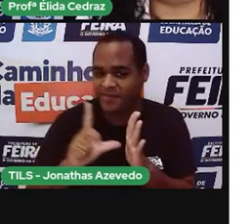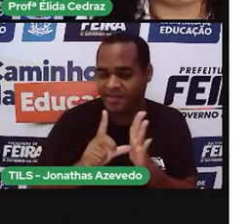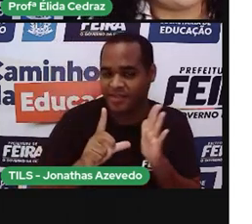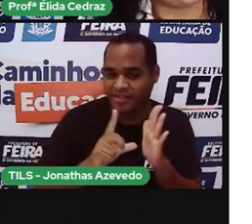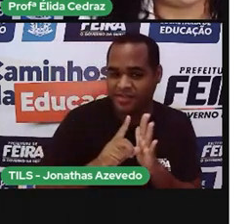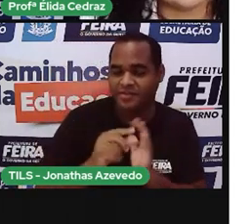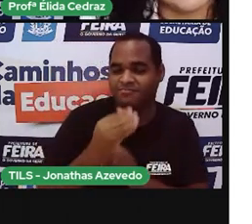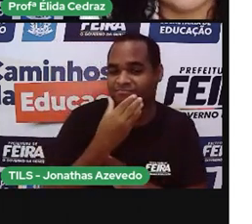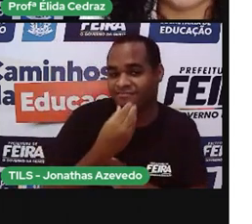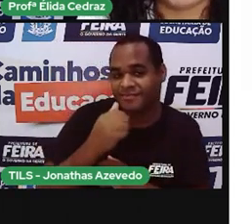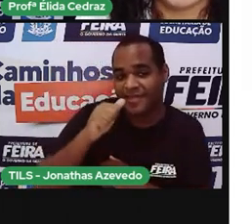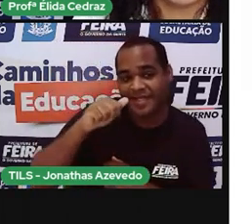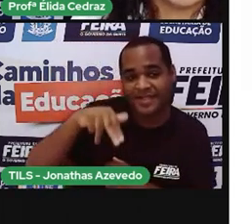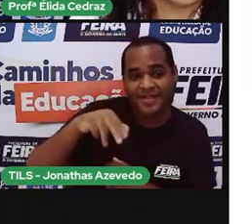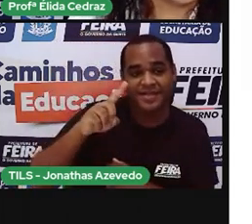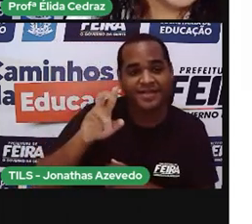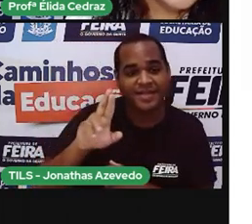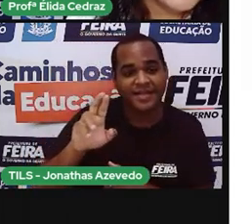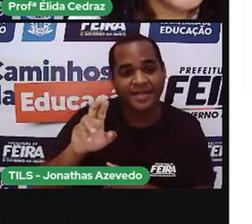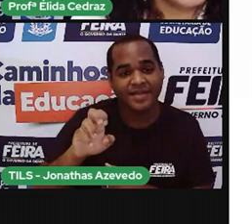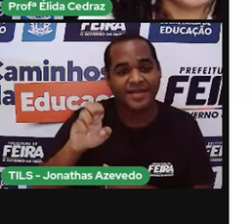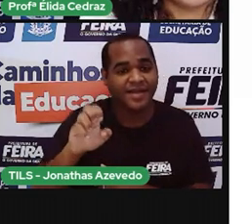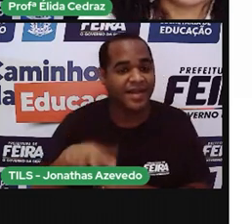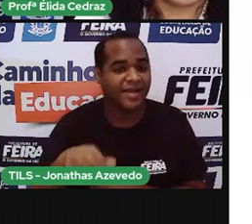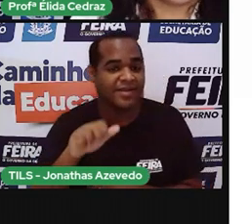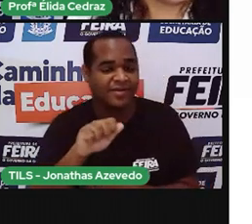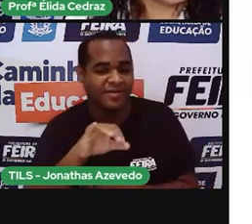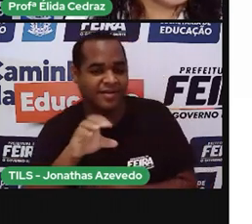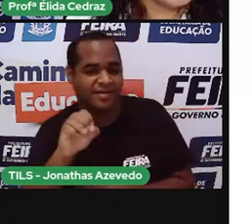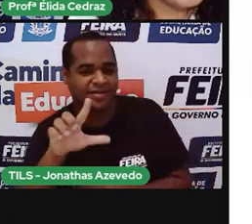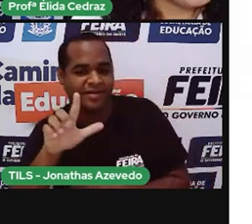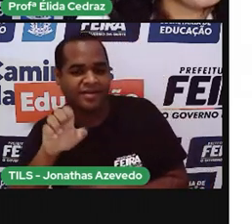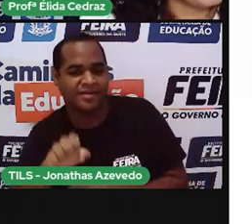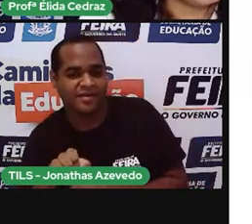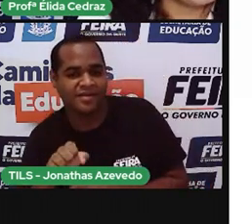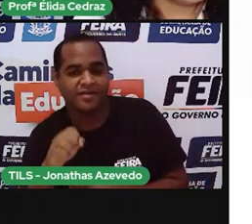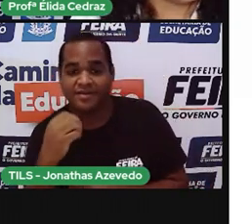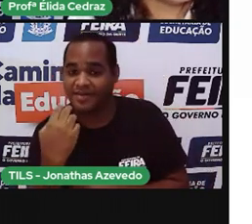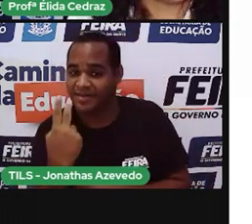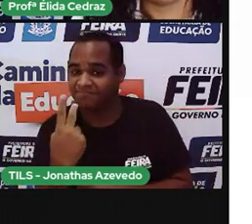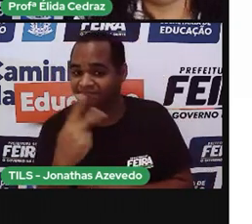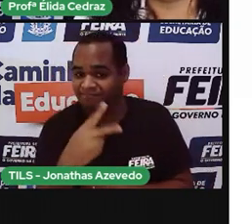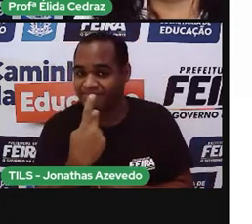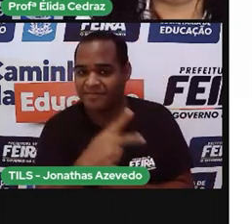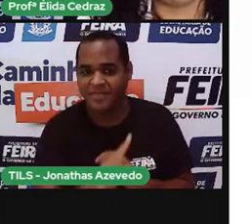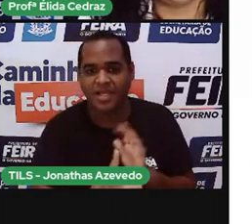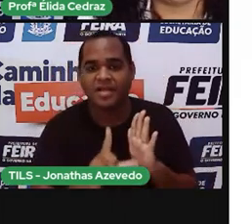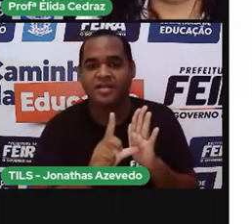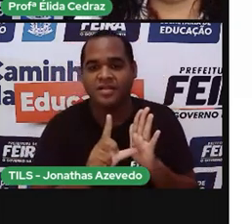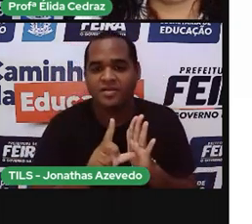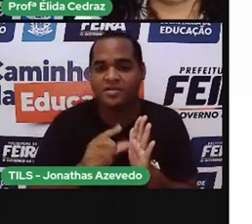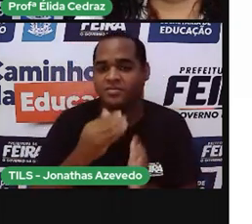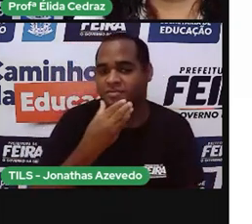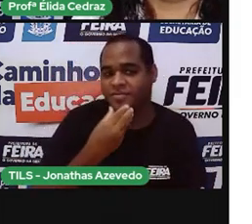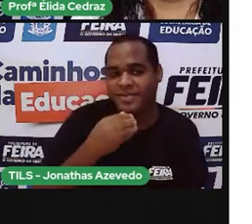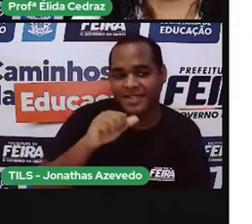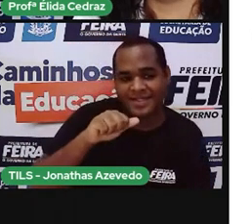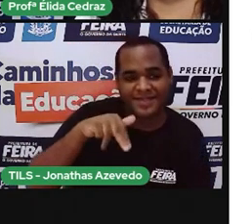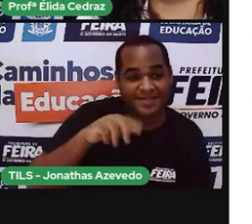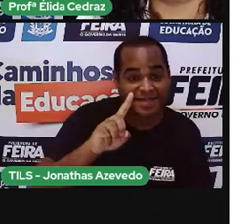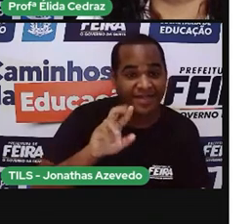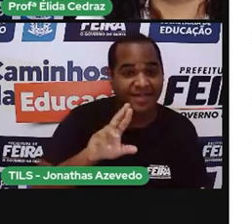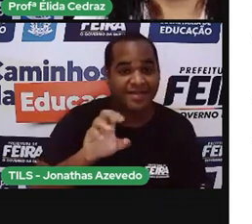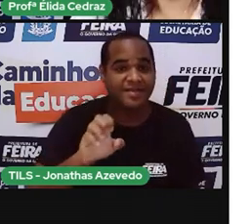foi na loja do Mestre André aiolé aiolé Oi Nalva o